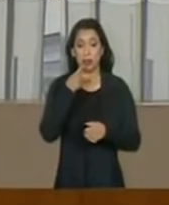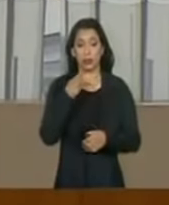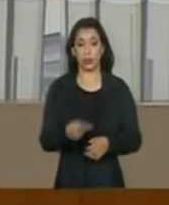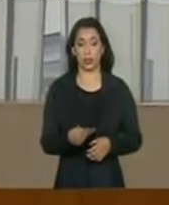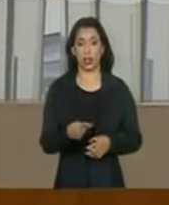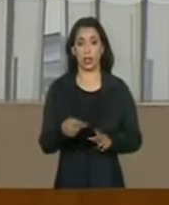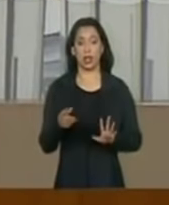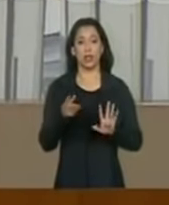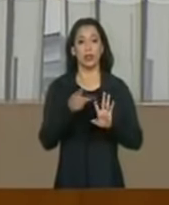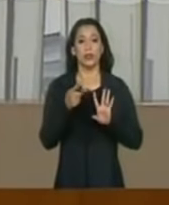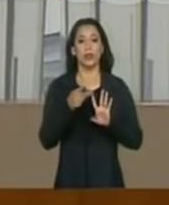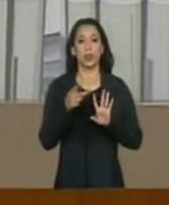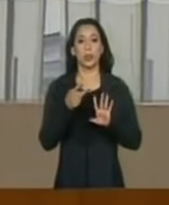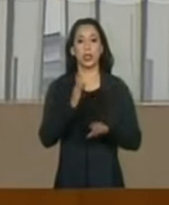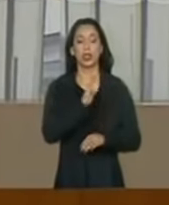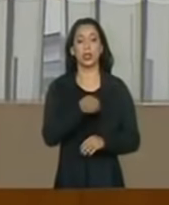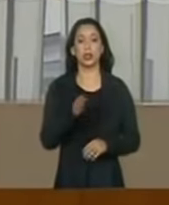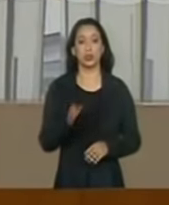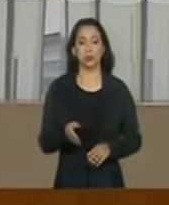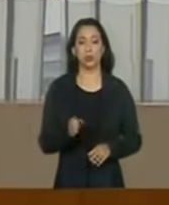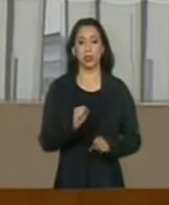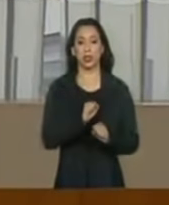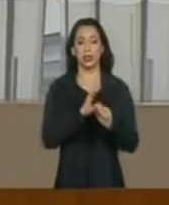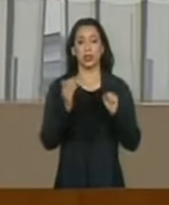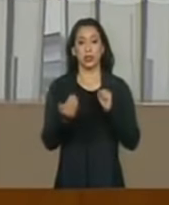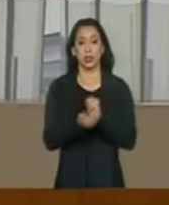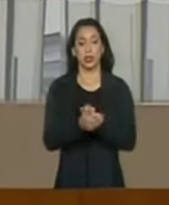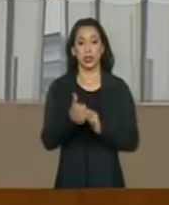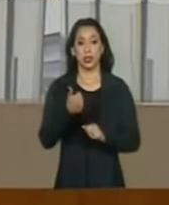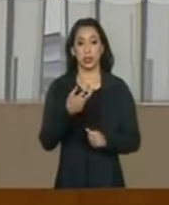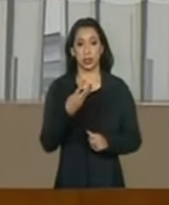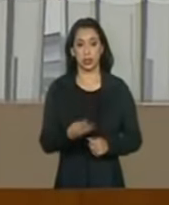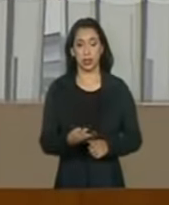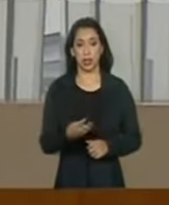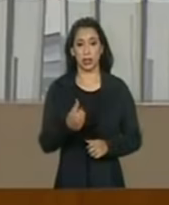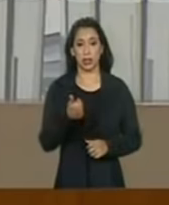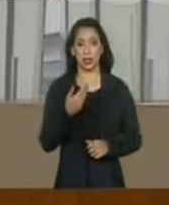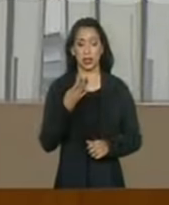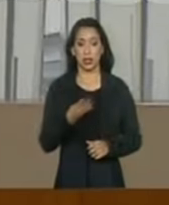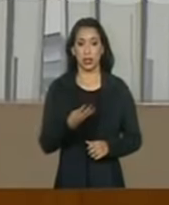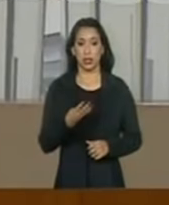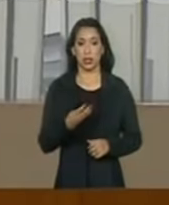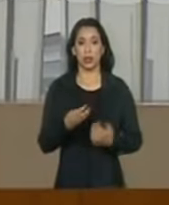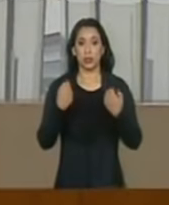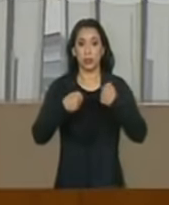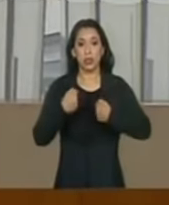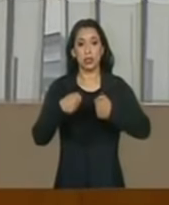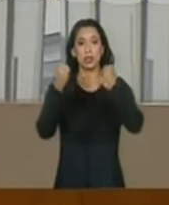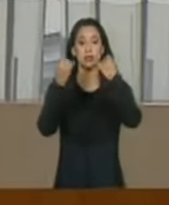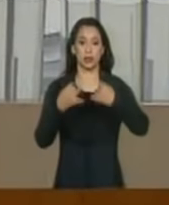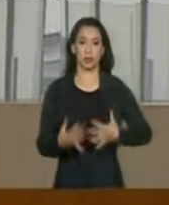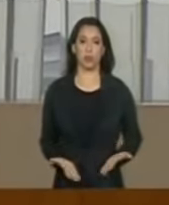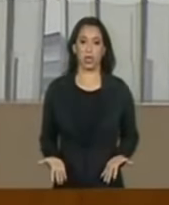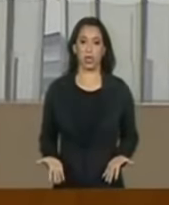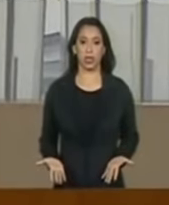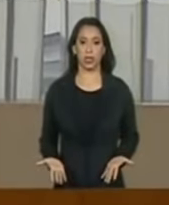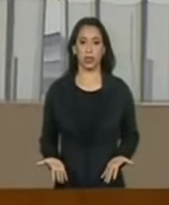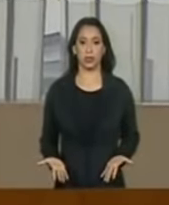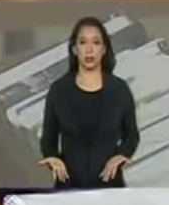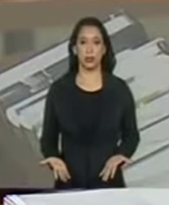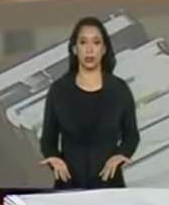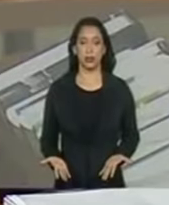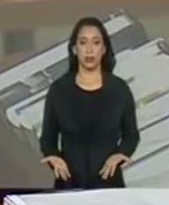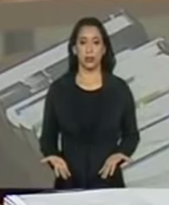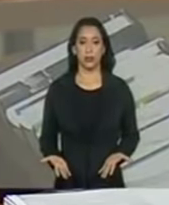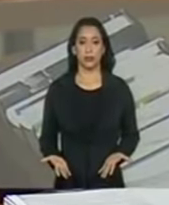os trabalhos da assembléia no dia 13 e 14 sem explicar por que não há em que queriam dizer 'presidente